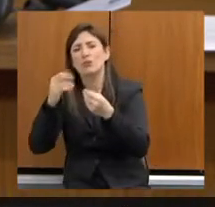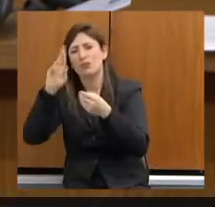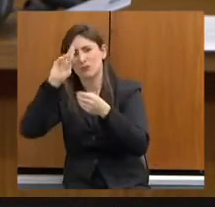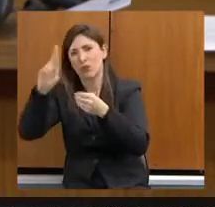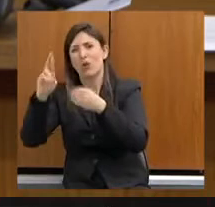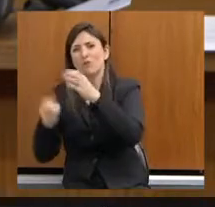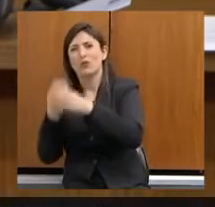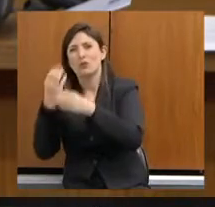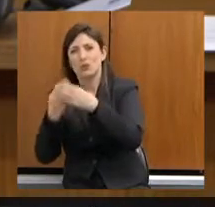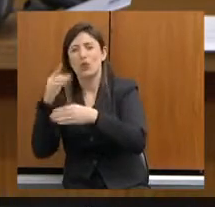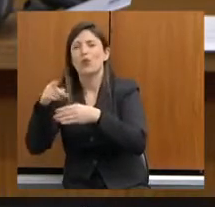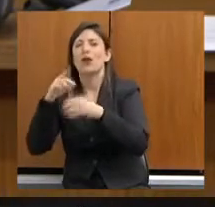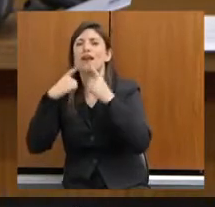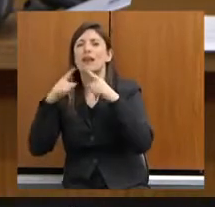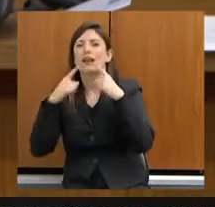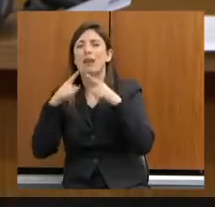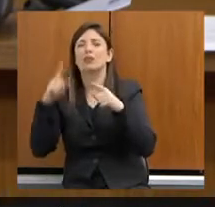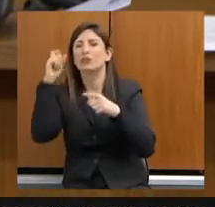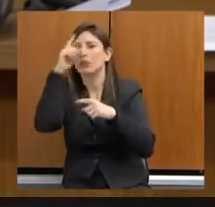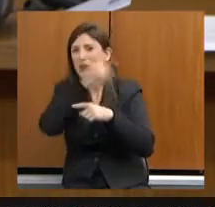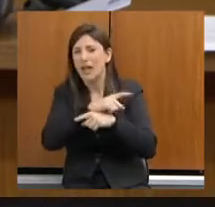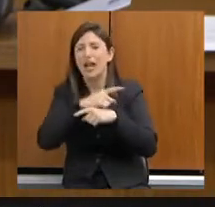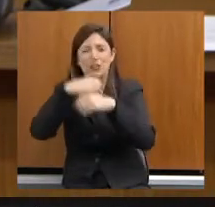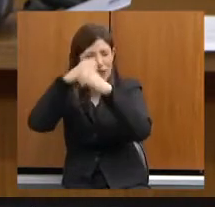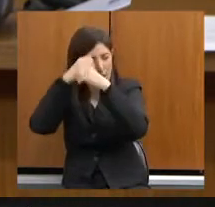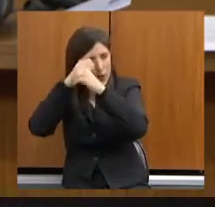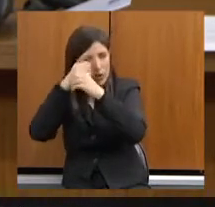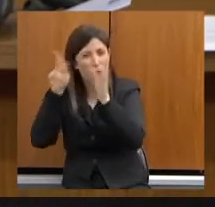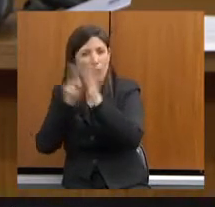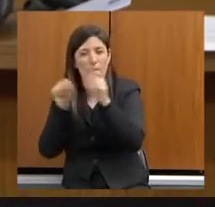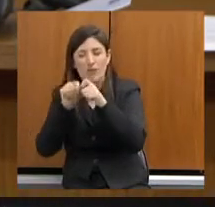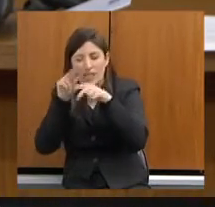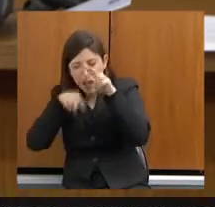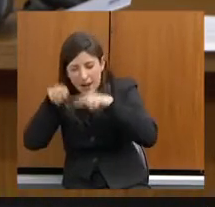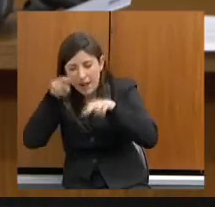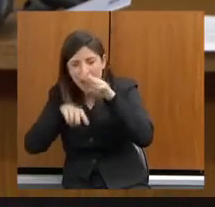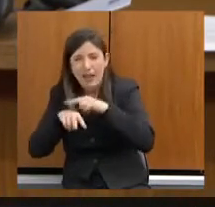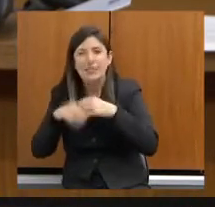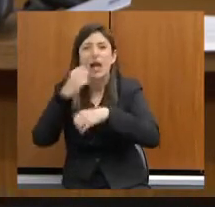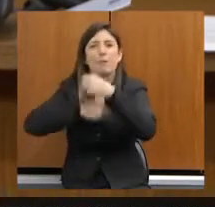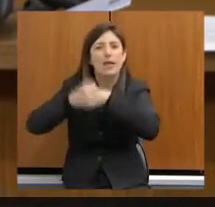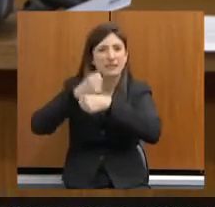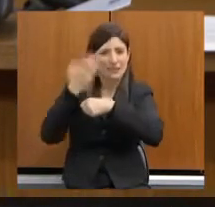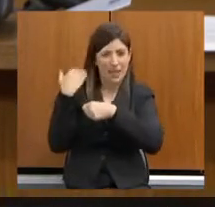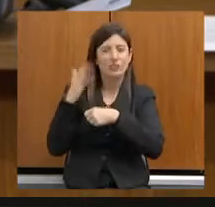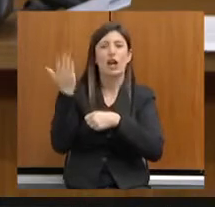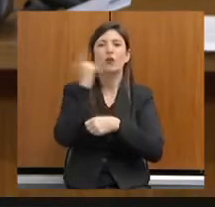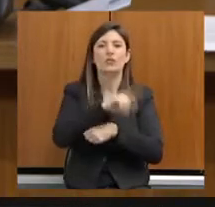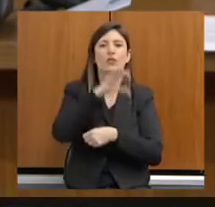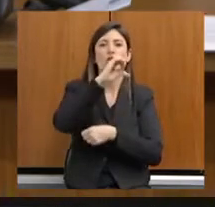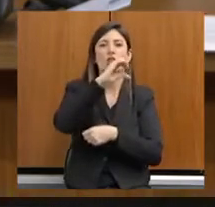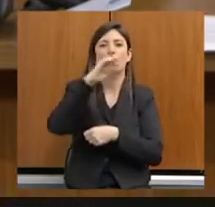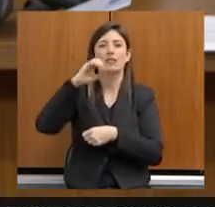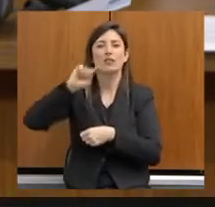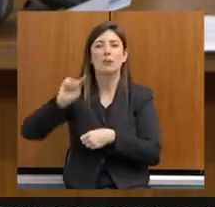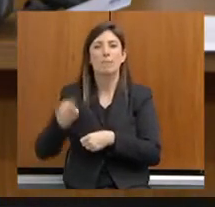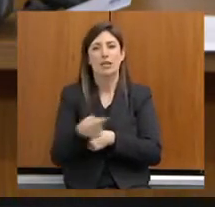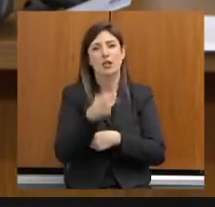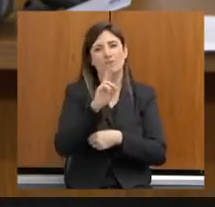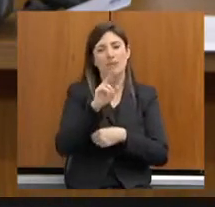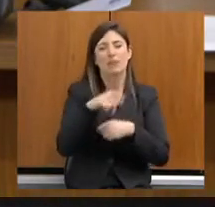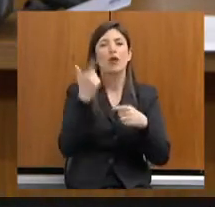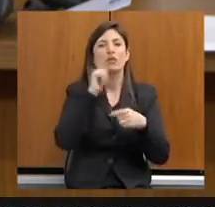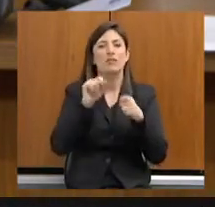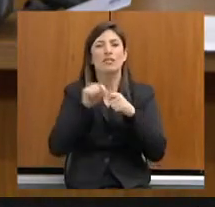laboratório para análises nós conseguimos com a ministra Tereza elas liberam 900 mil ano passado esse recurso foi foi